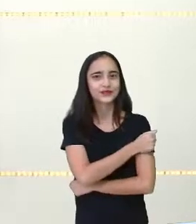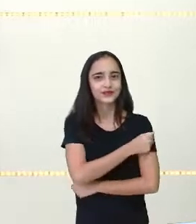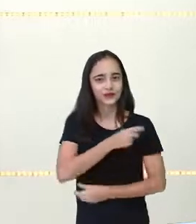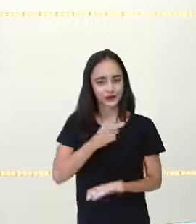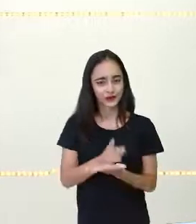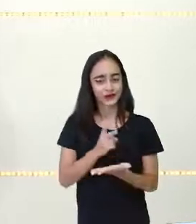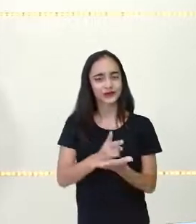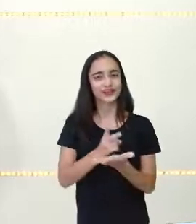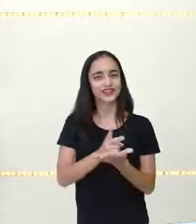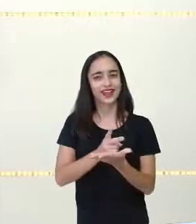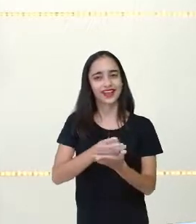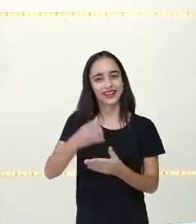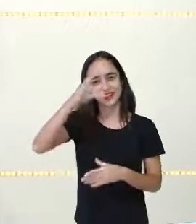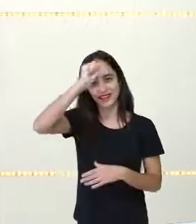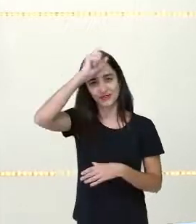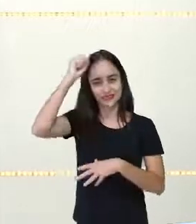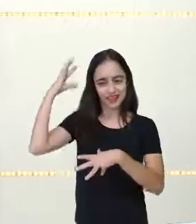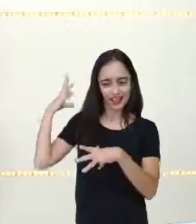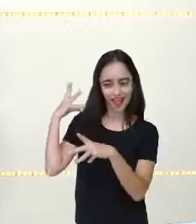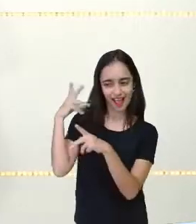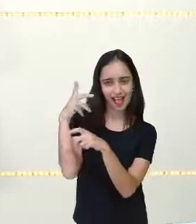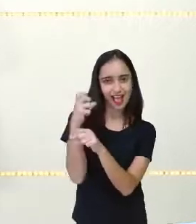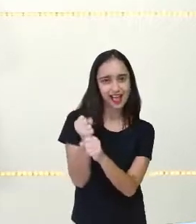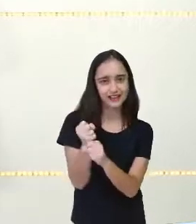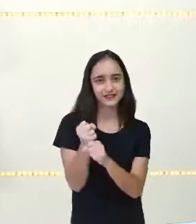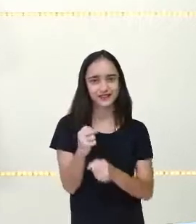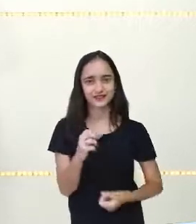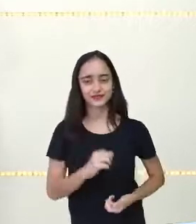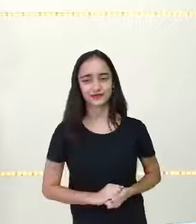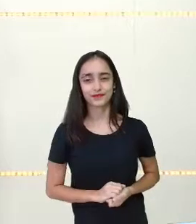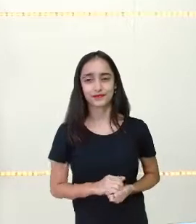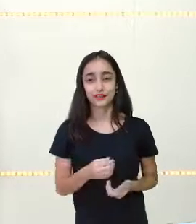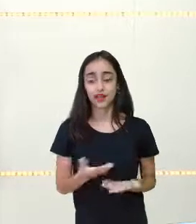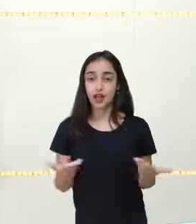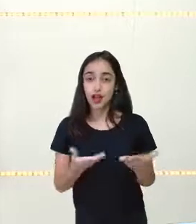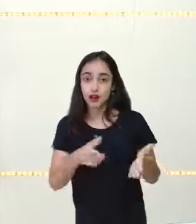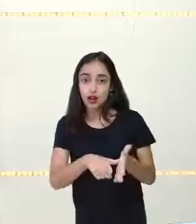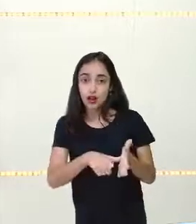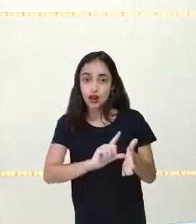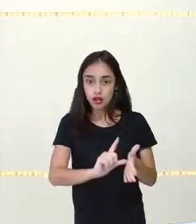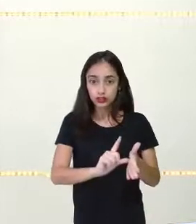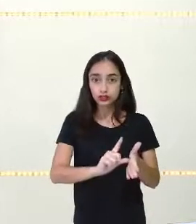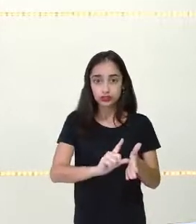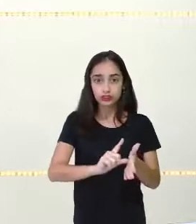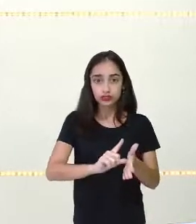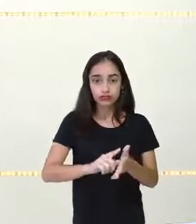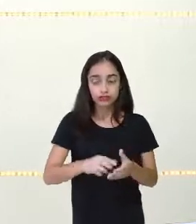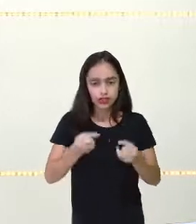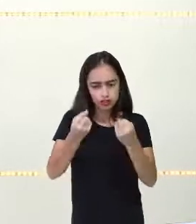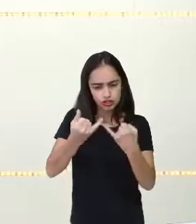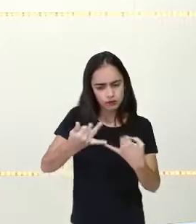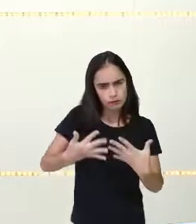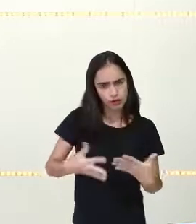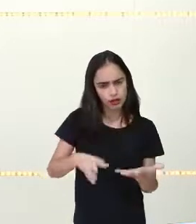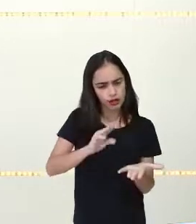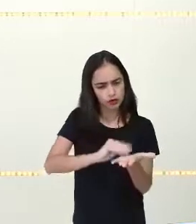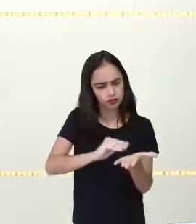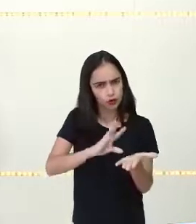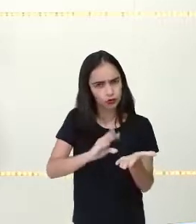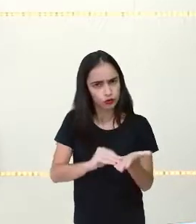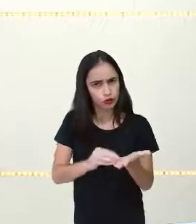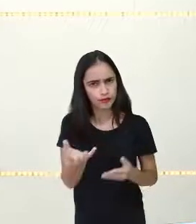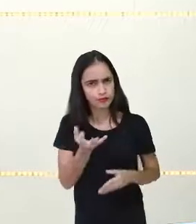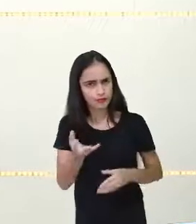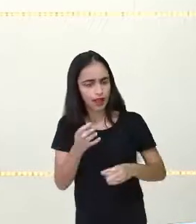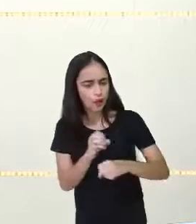os conteúdos Então antes de começar passando os conteúdos propriamente ditos eu quero trazer umas dicas para vocês